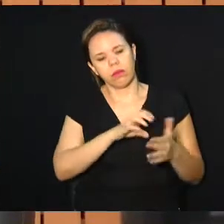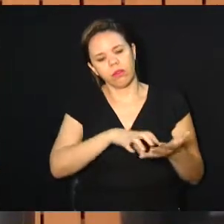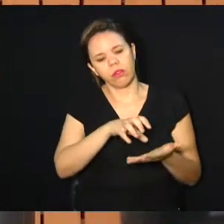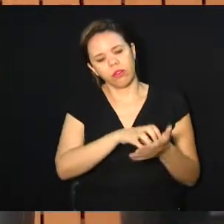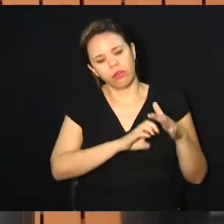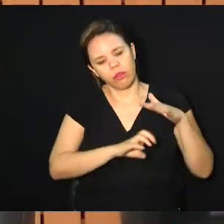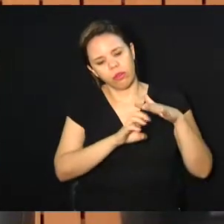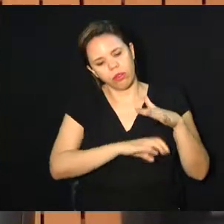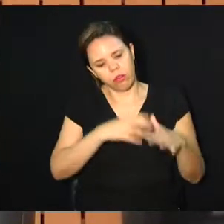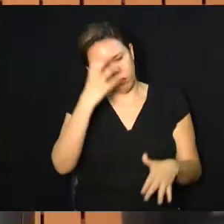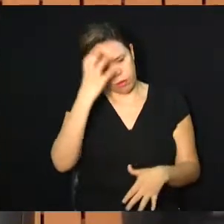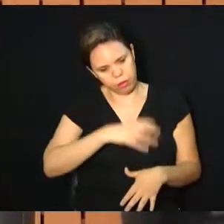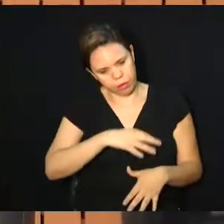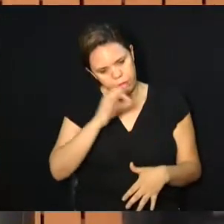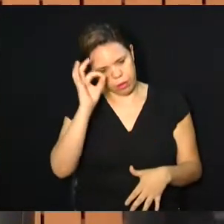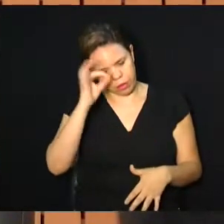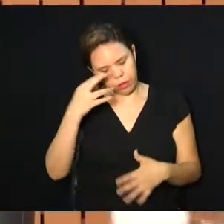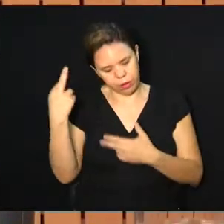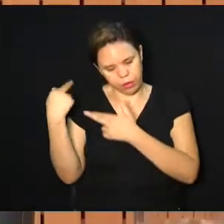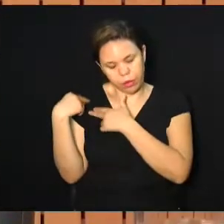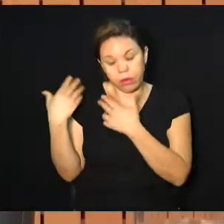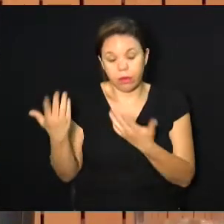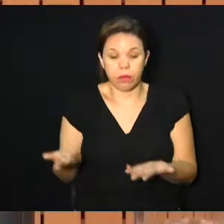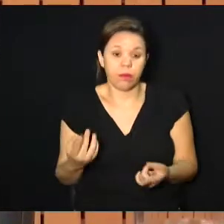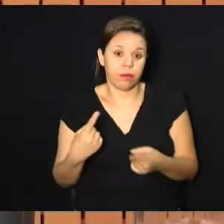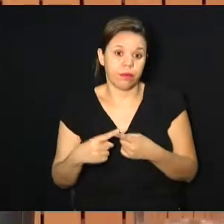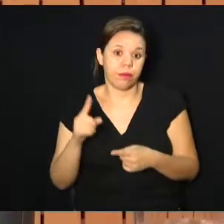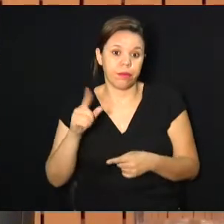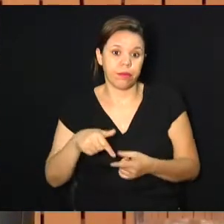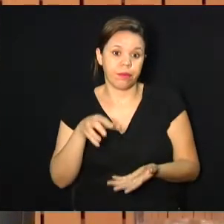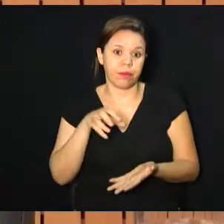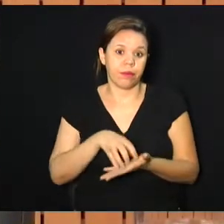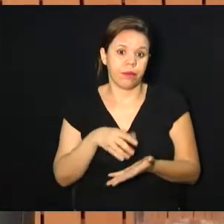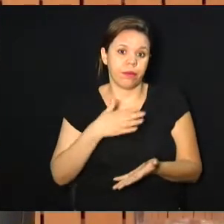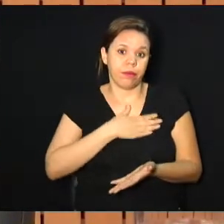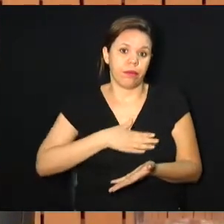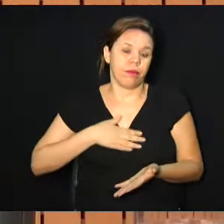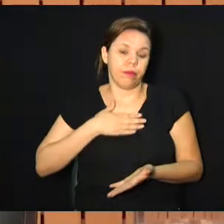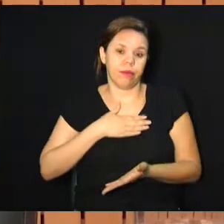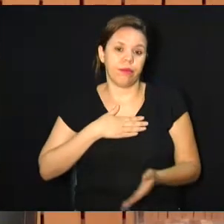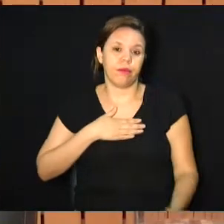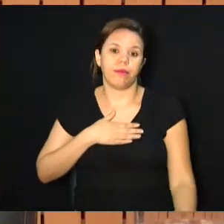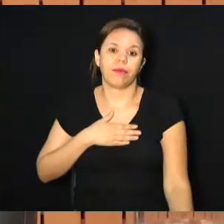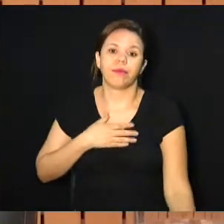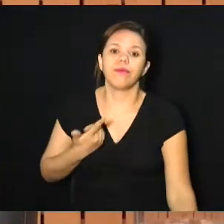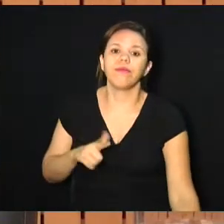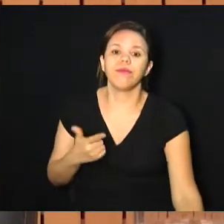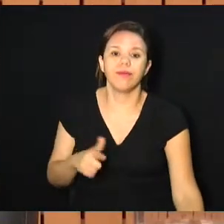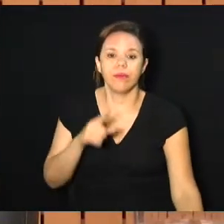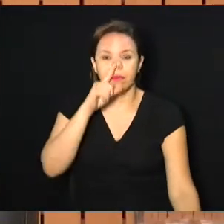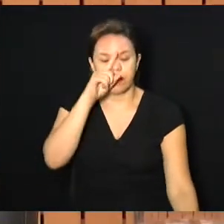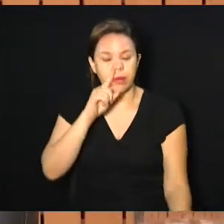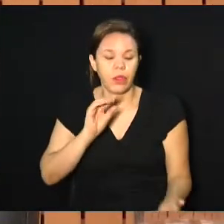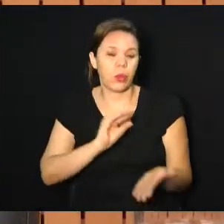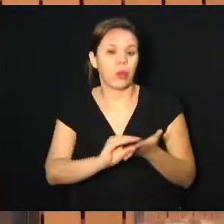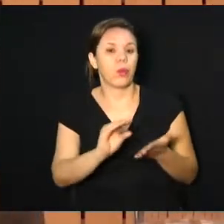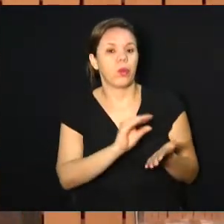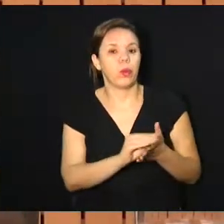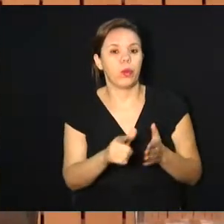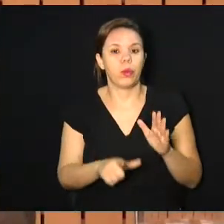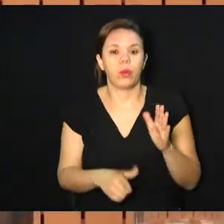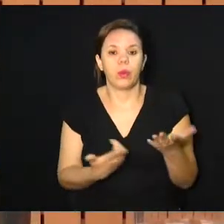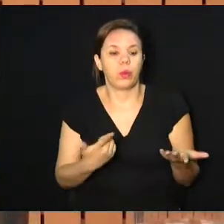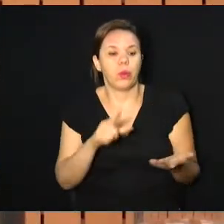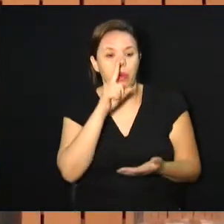empresarial sério, porque é um setor que gosta de operar sem risco, fazer investimento e não ter nenhum